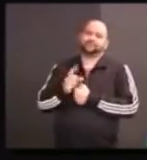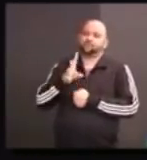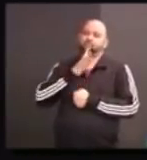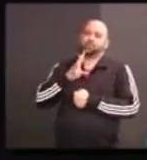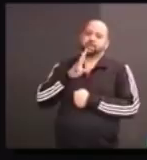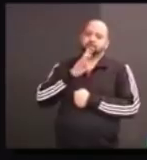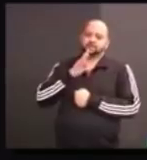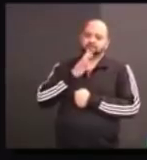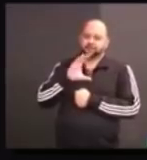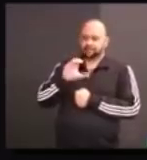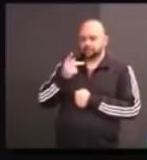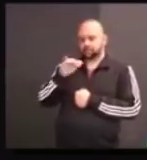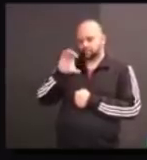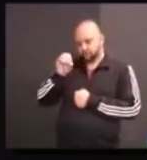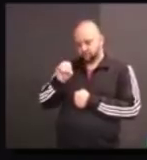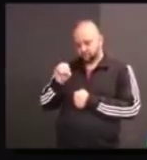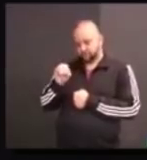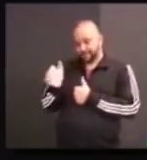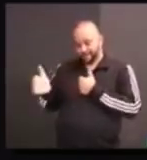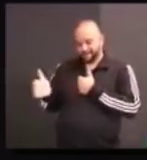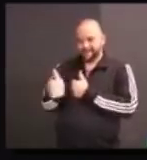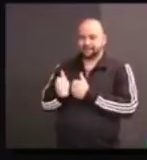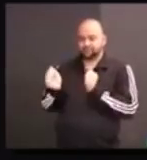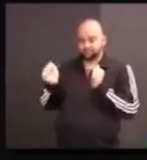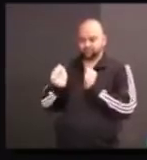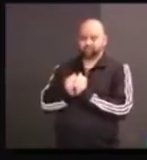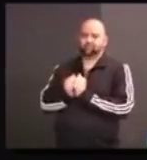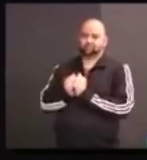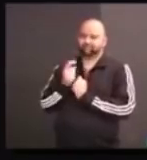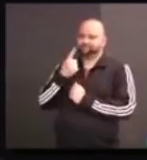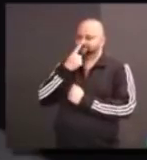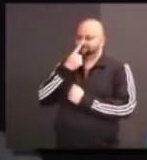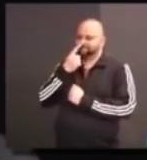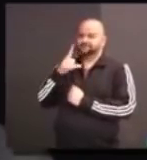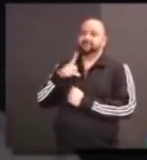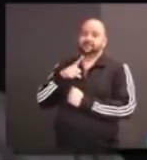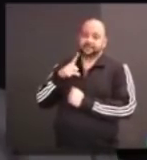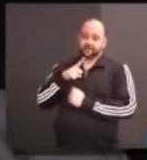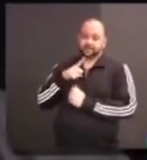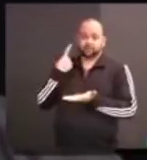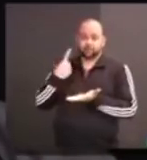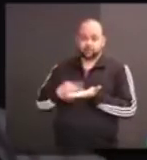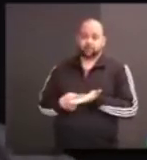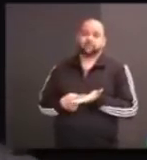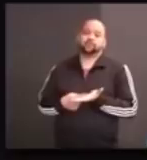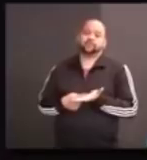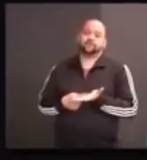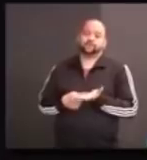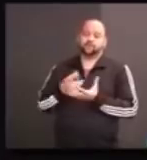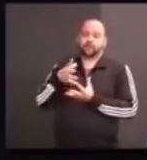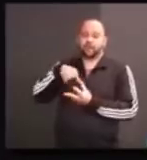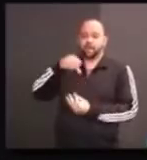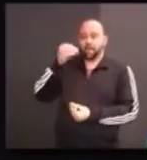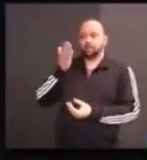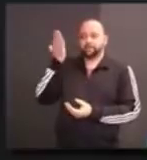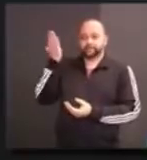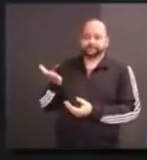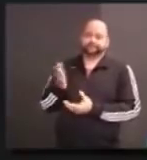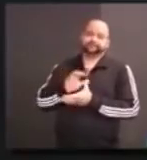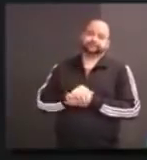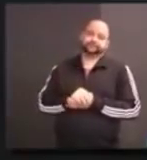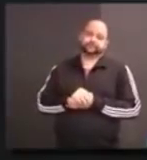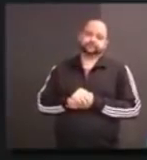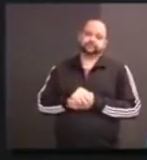Conhecemos Chico Xavier de perto e temos um compromisso com a obra dele.